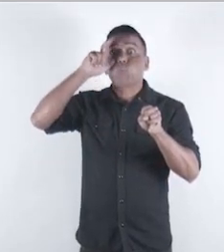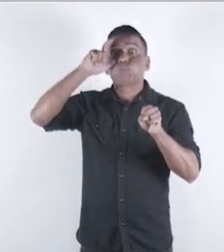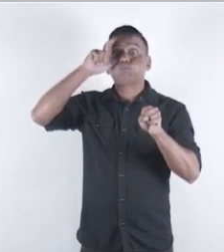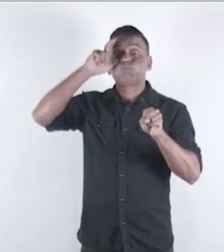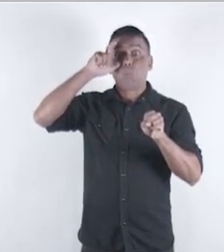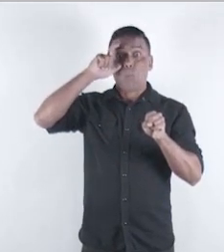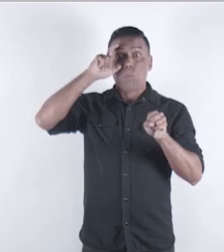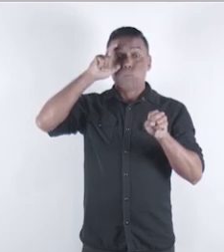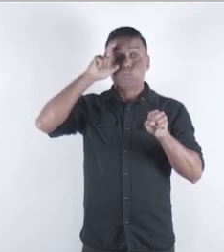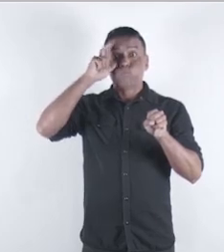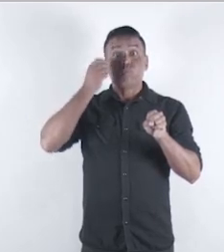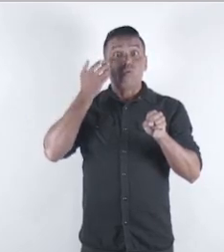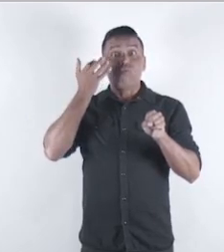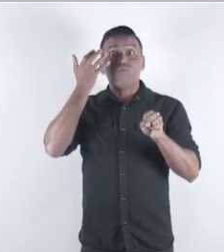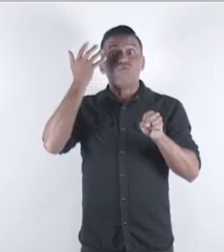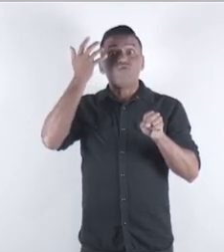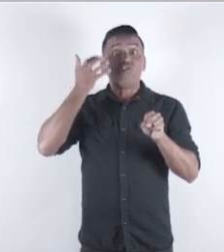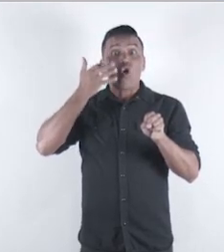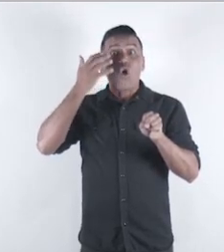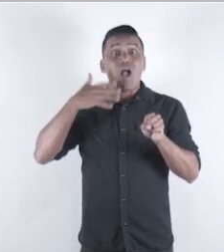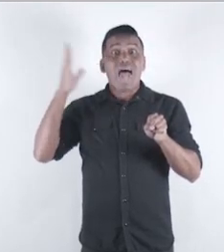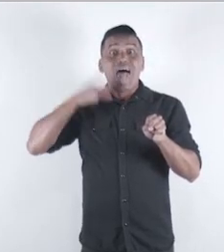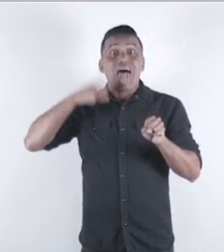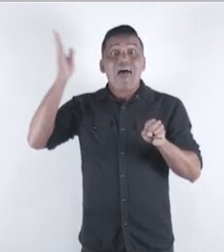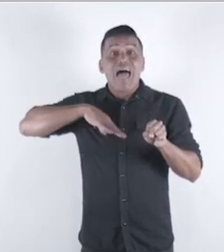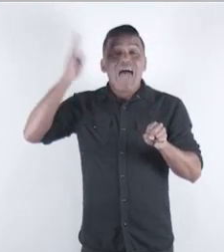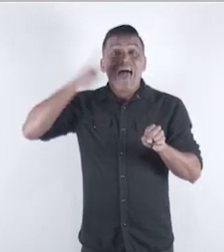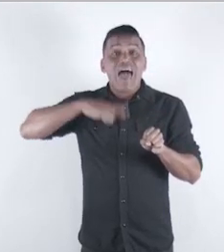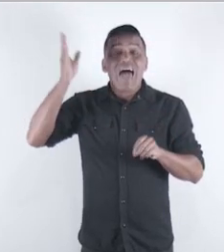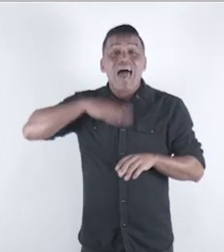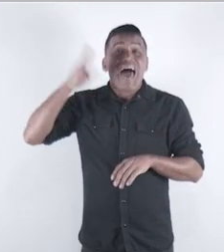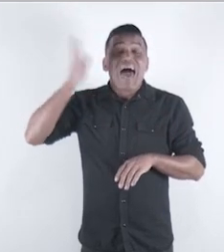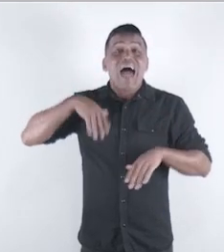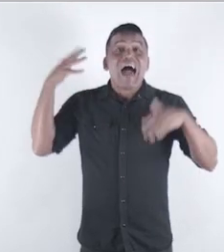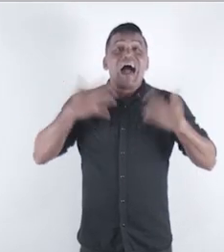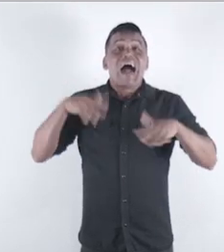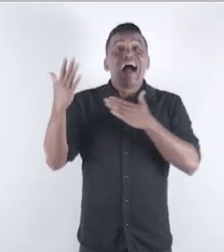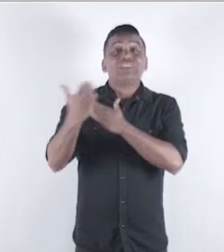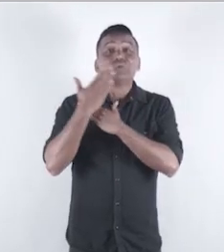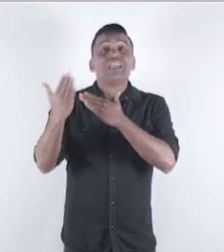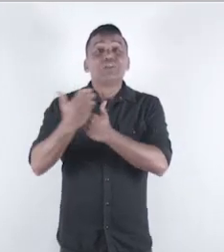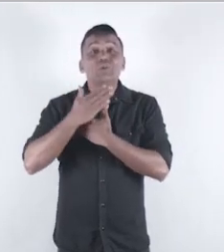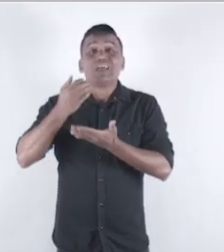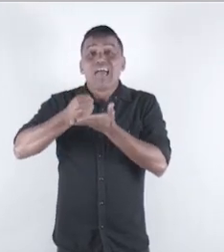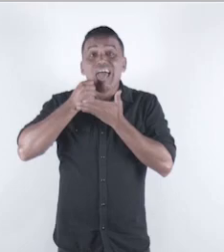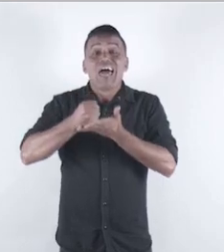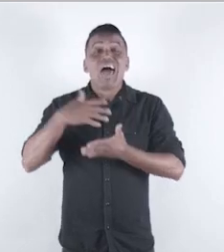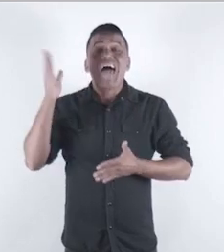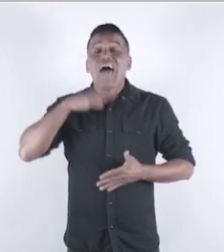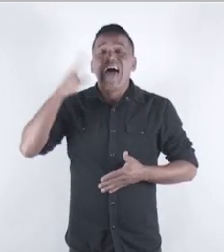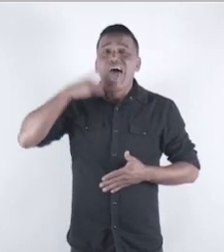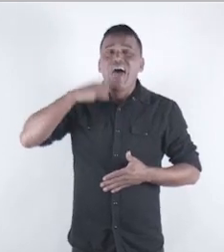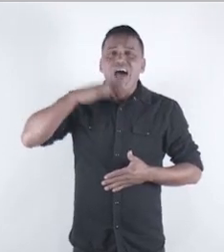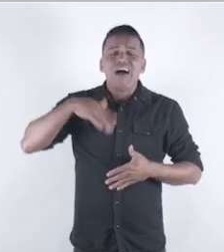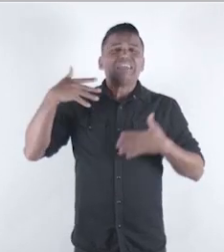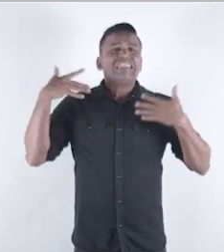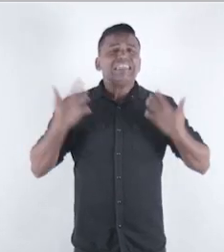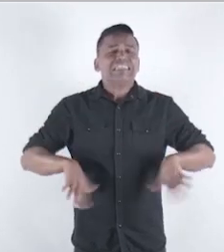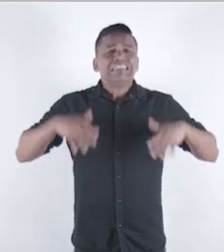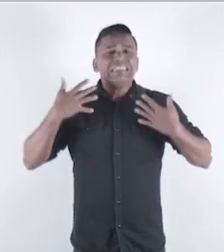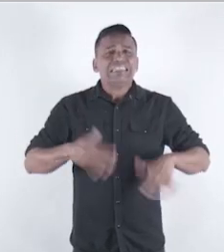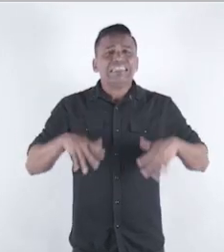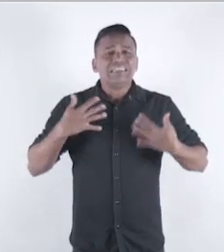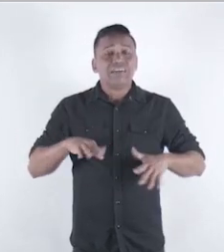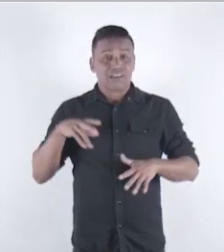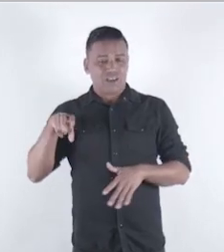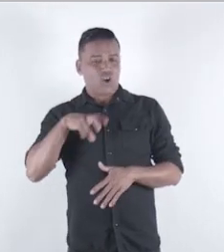com o fogo do vermelho pimenta malagueta. Socorro, minha boca está queimando. Que sufoco!